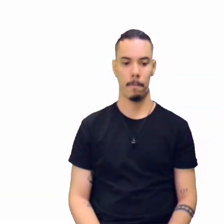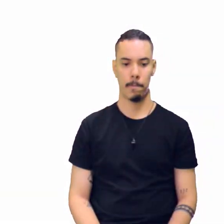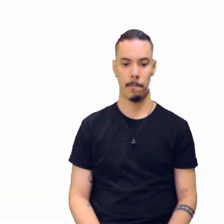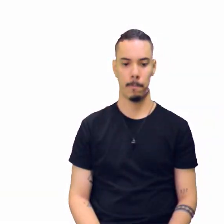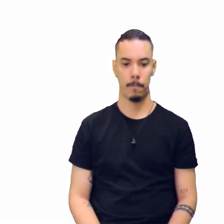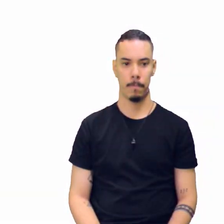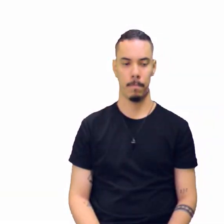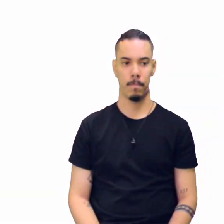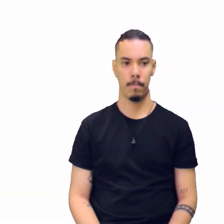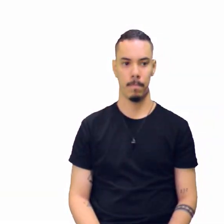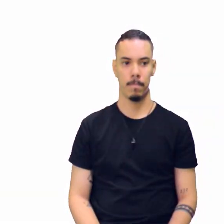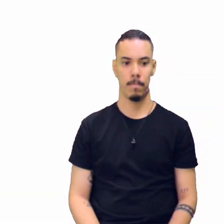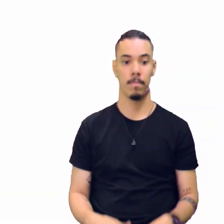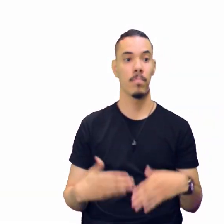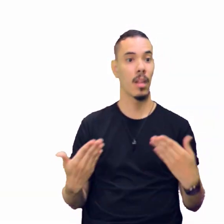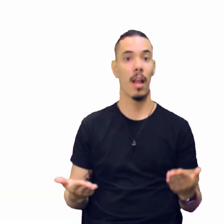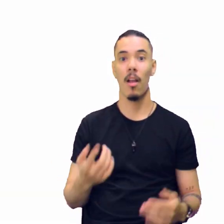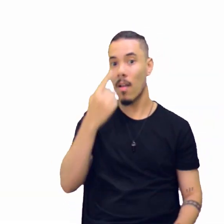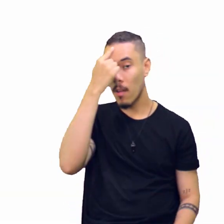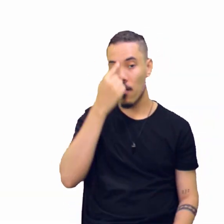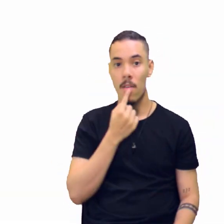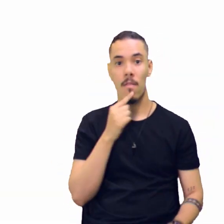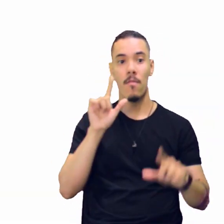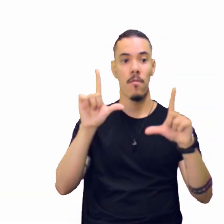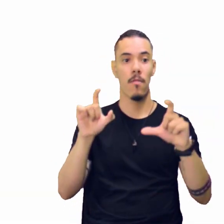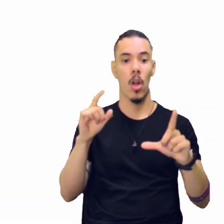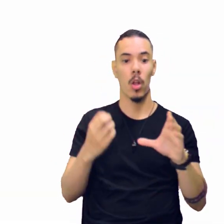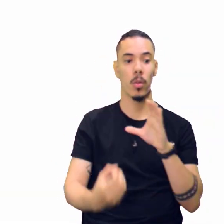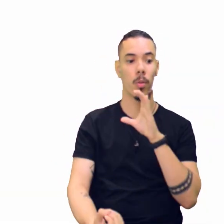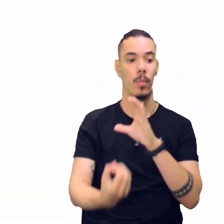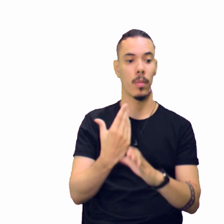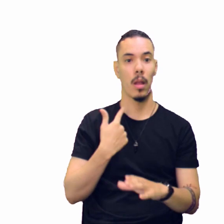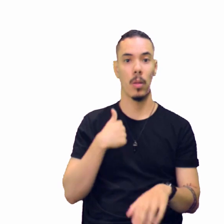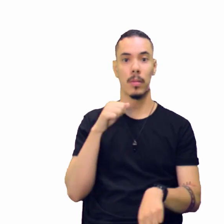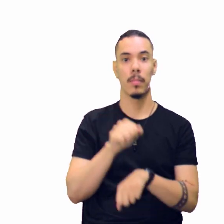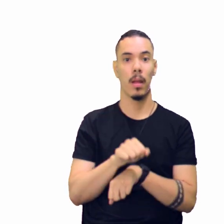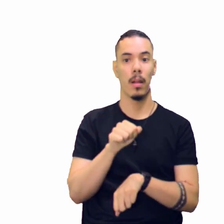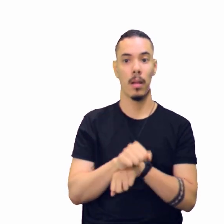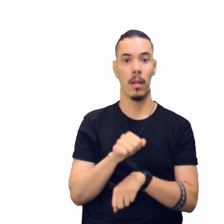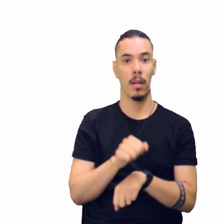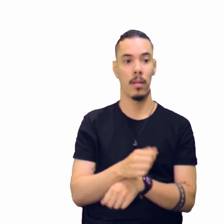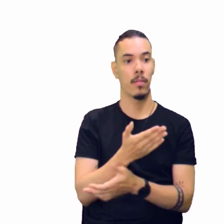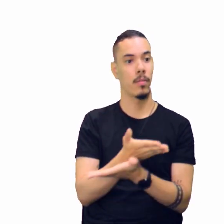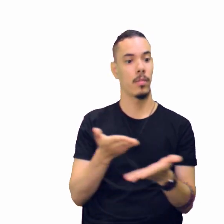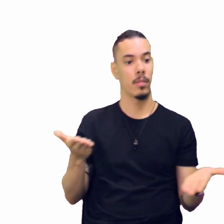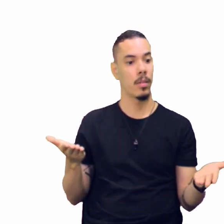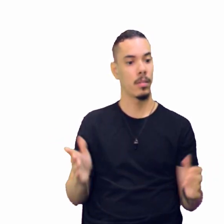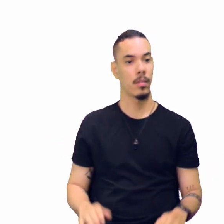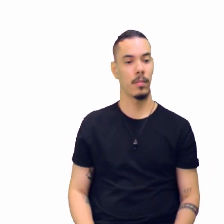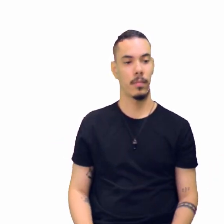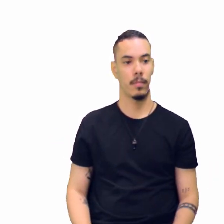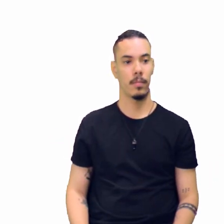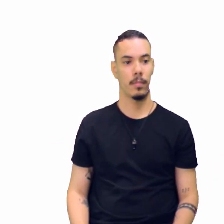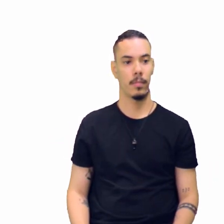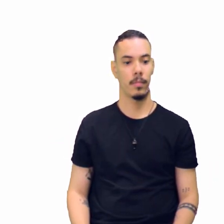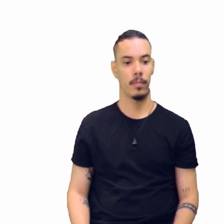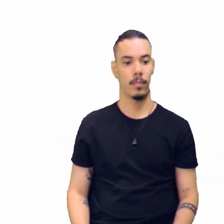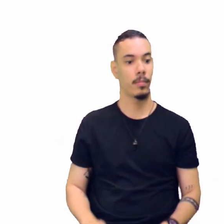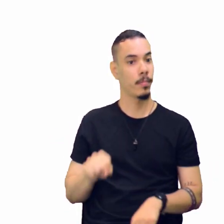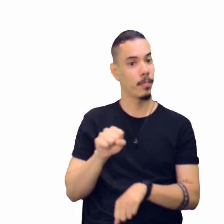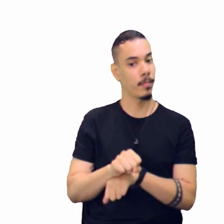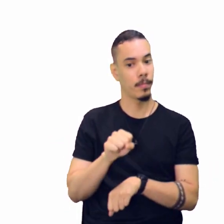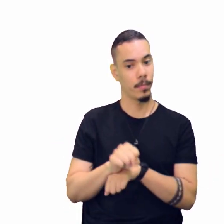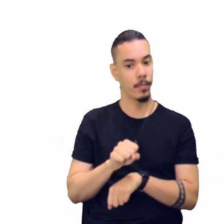Olha só, cadê a foto? Estou aguardando. Cadê a foto da turma no cantinho da leitura? Olha só, aguardando